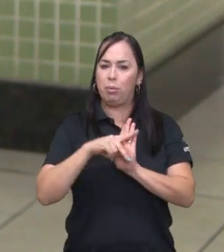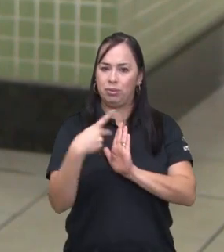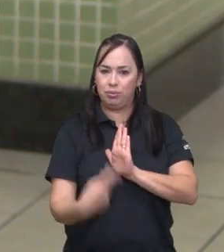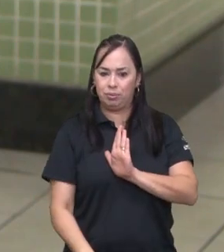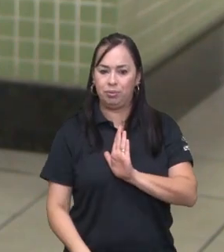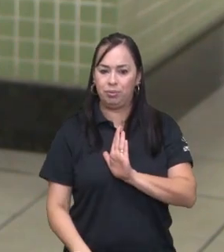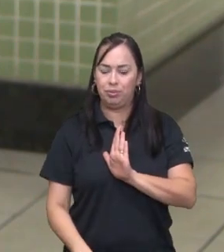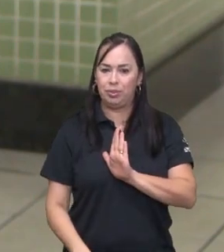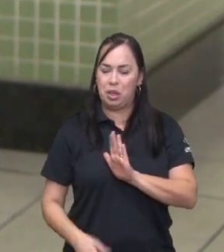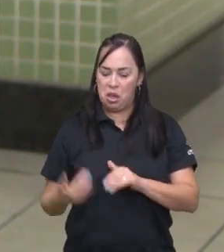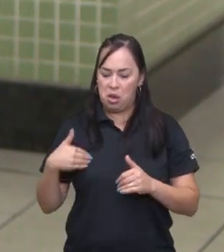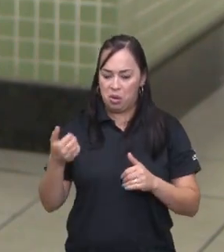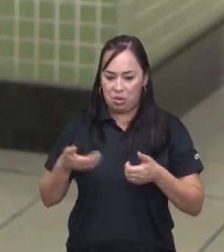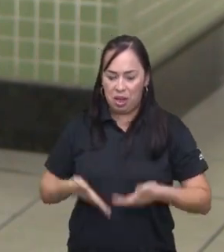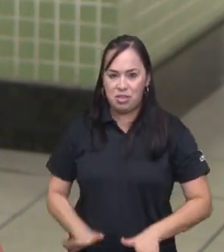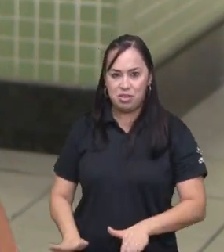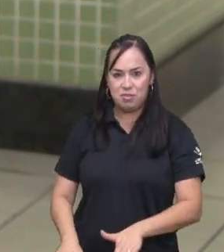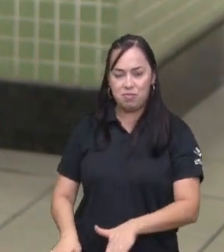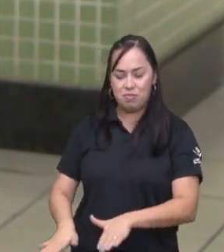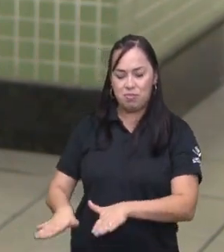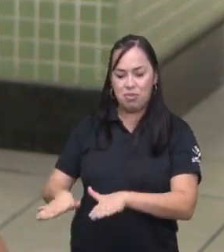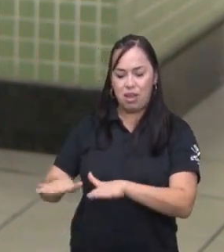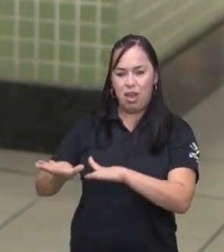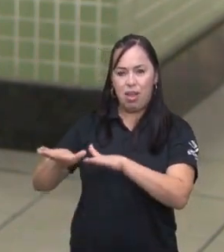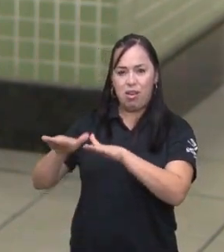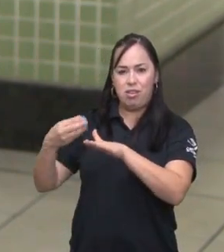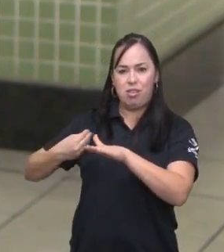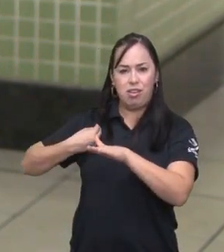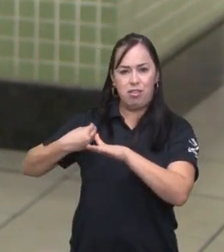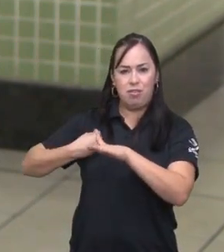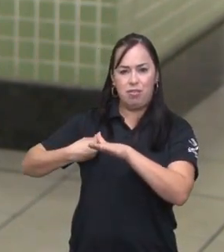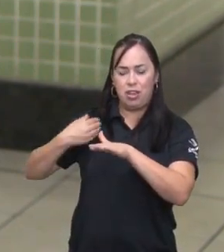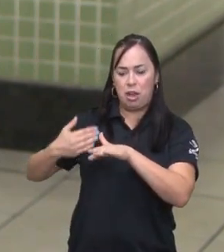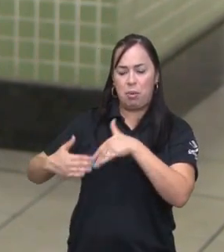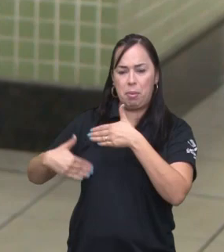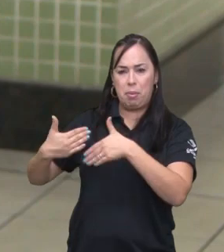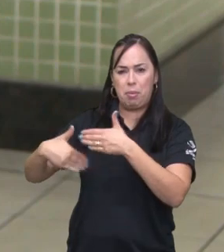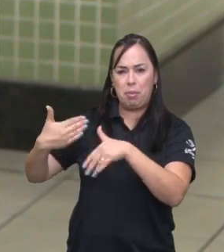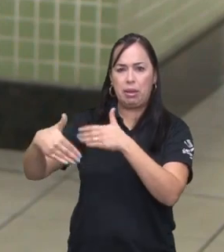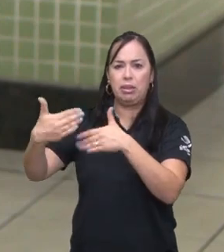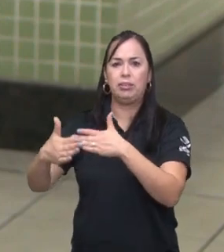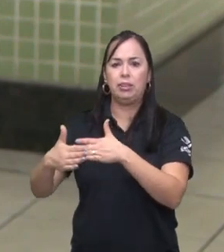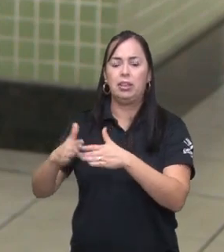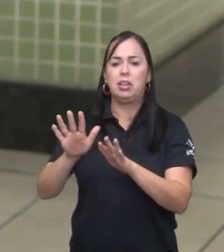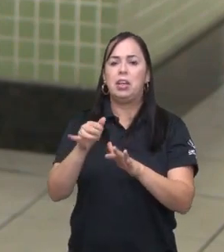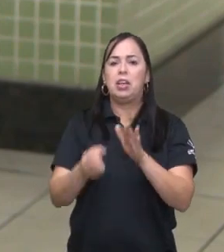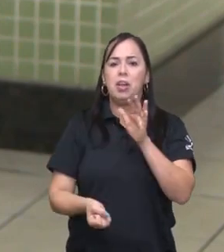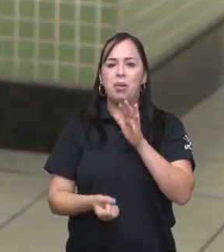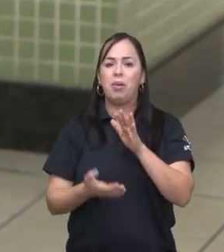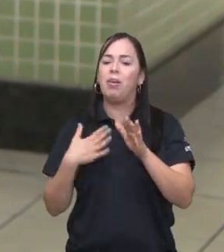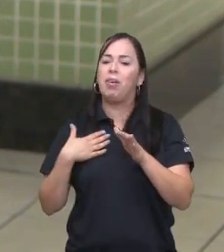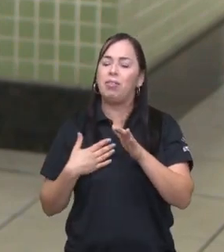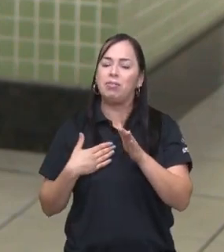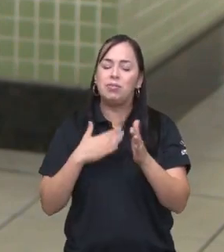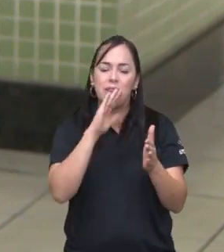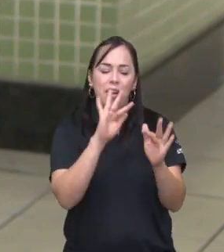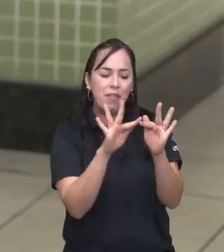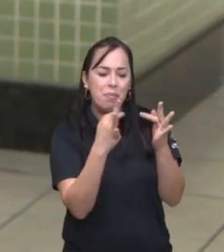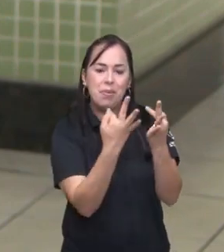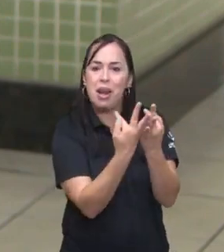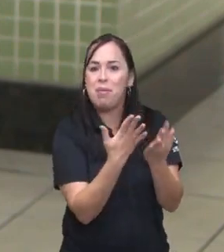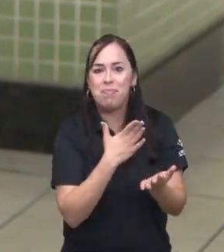Criado aqui, construí a minha vida aqui em todos os quesitos, né? Família, como eu tinha dito para